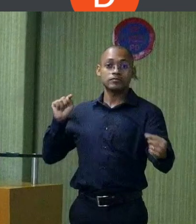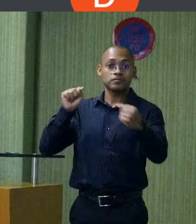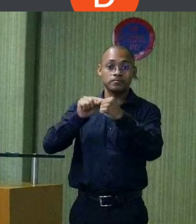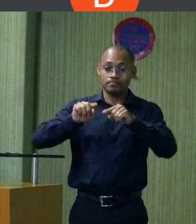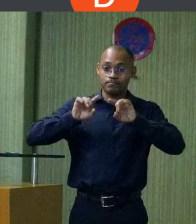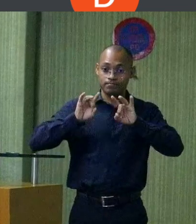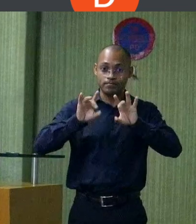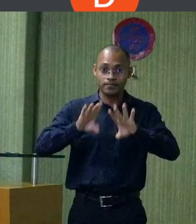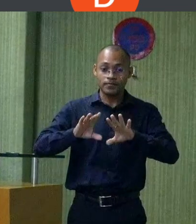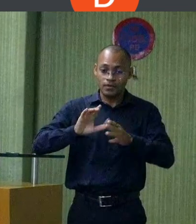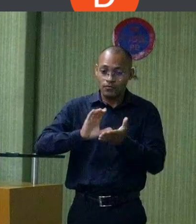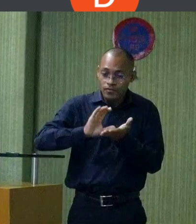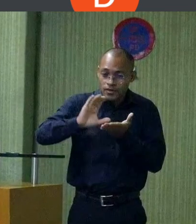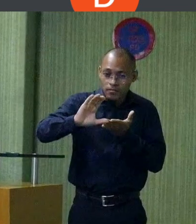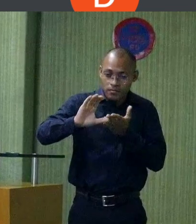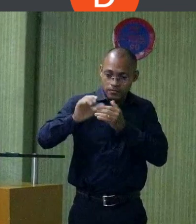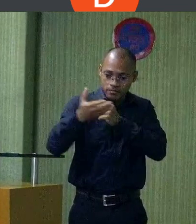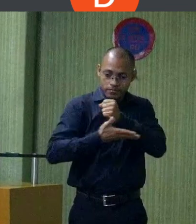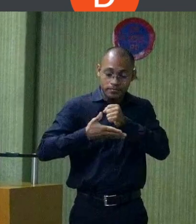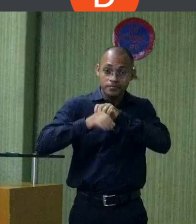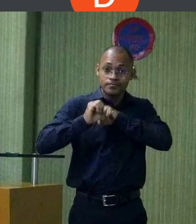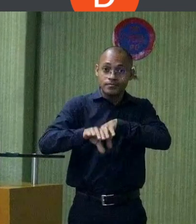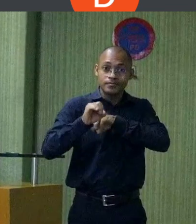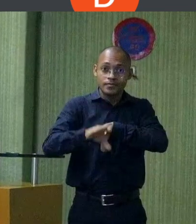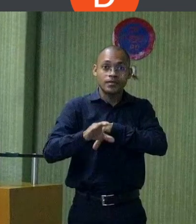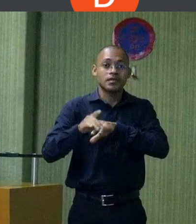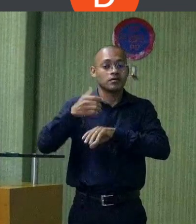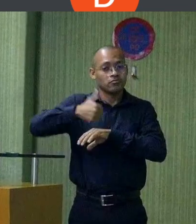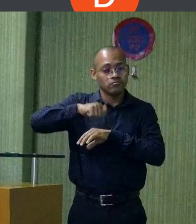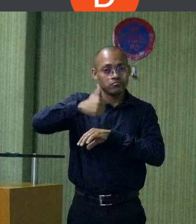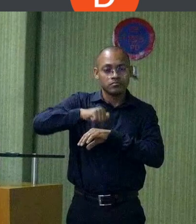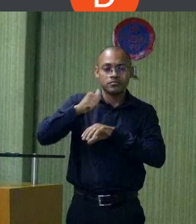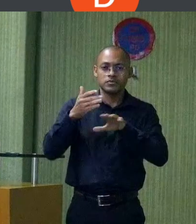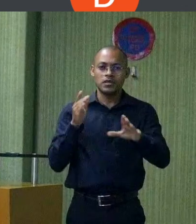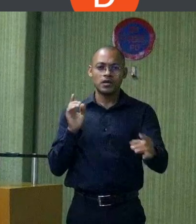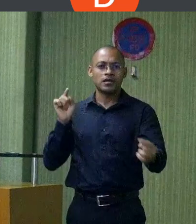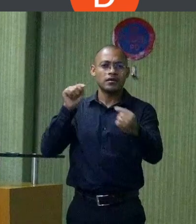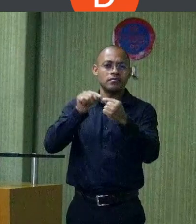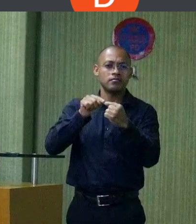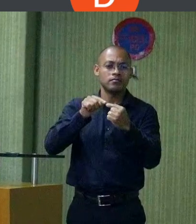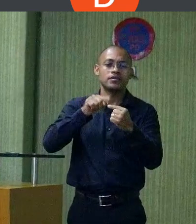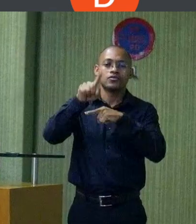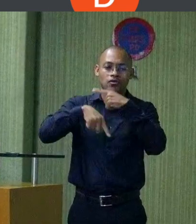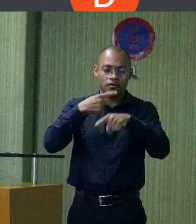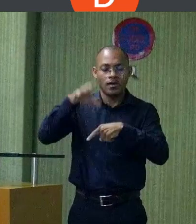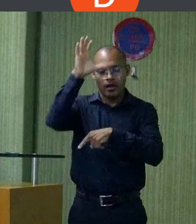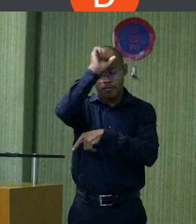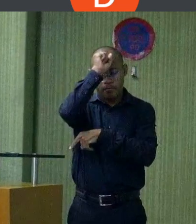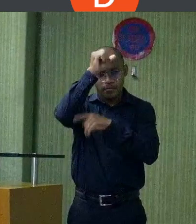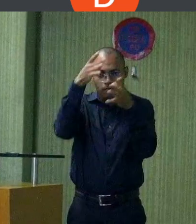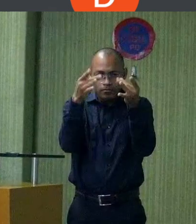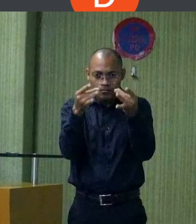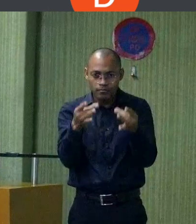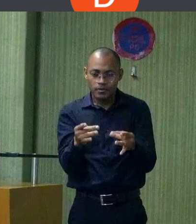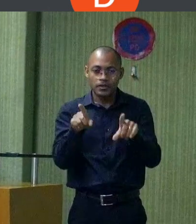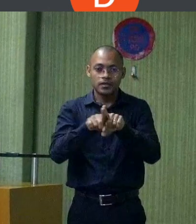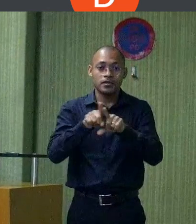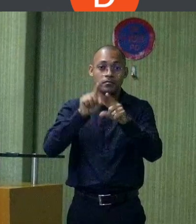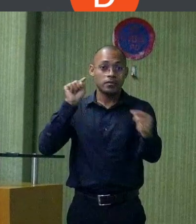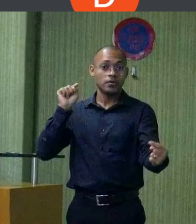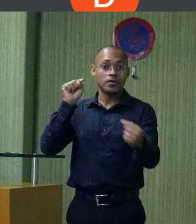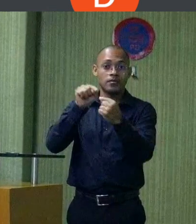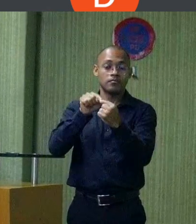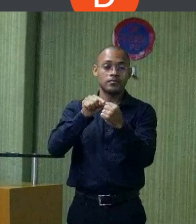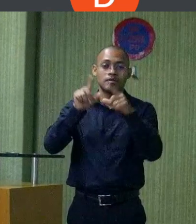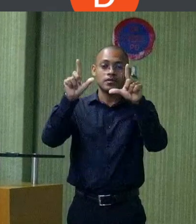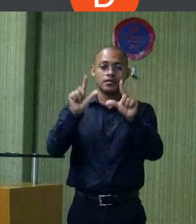financiamento da Educação Básica vinculada ao custo aluno qualidade que é meta 18b nós vamos ver e uma meta específica de